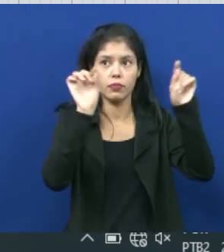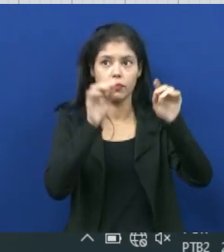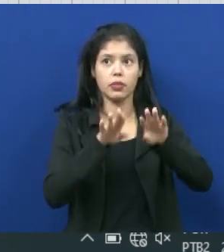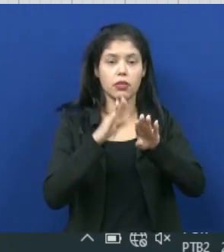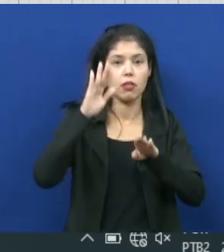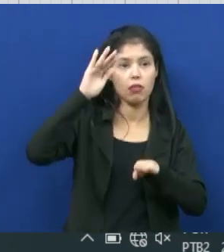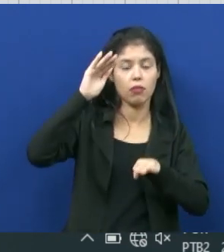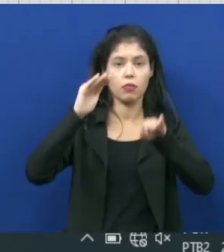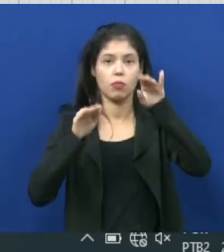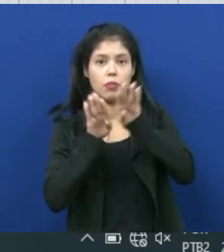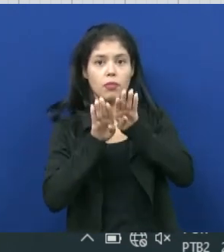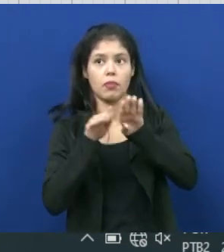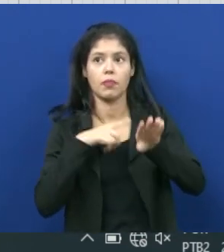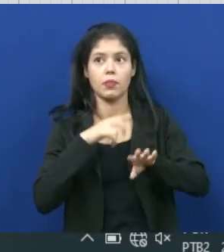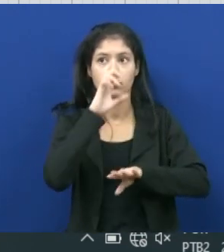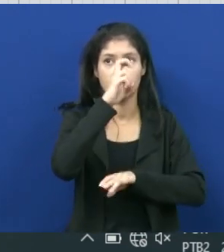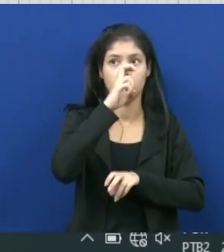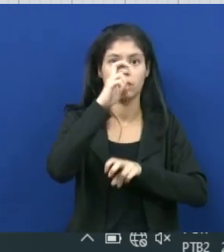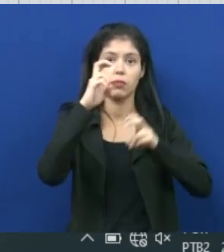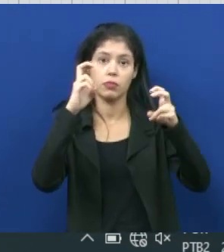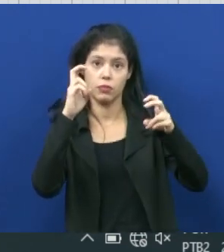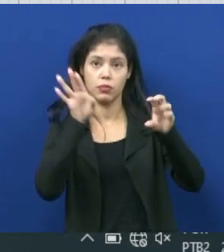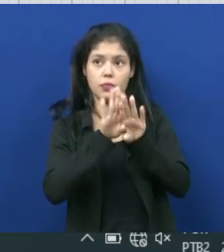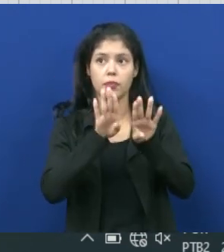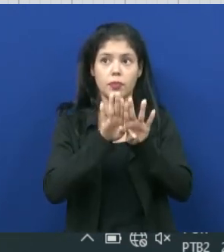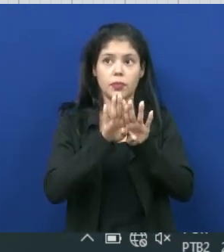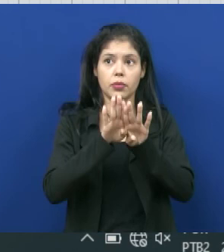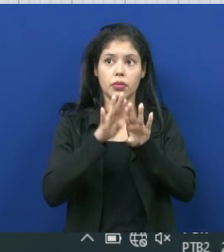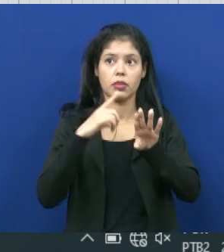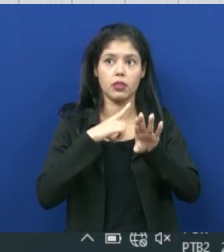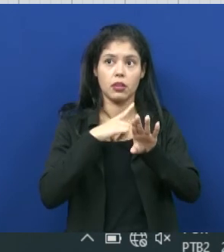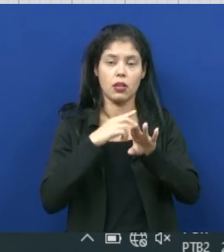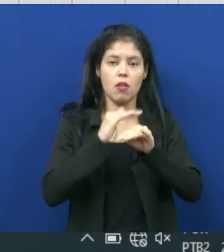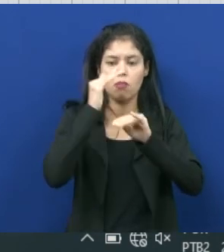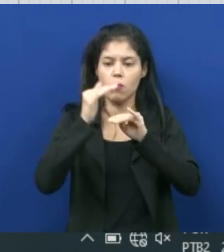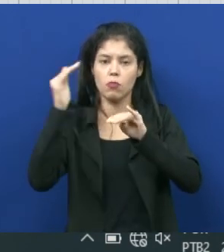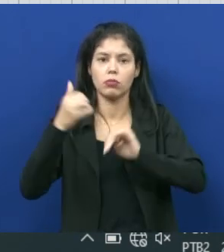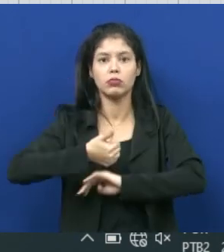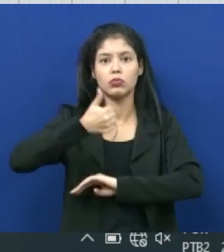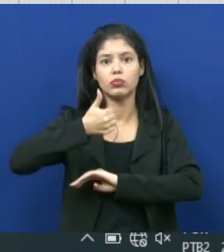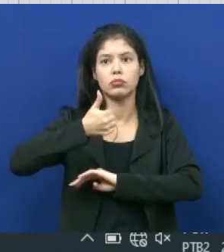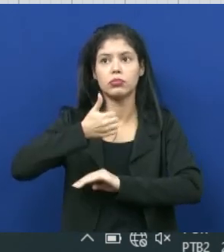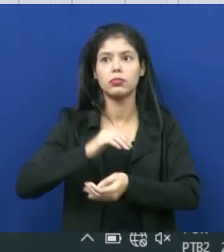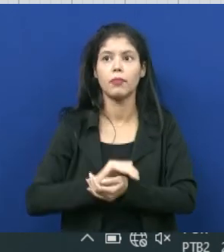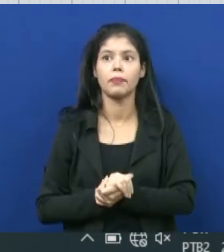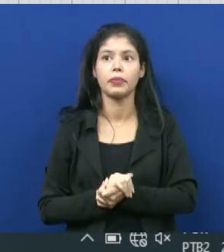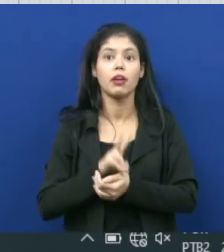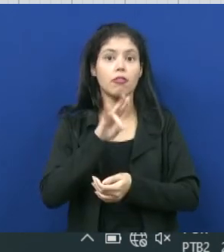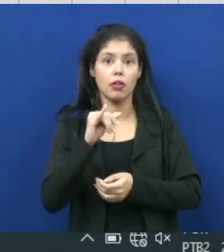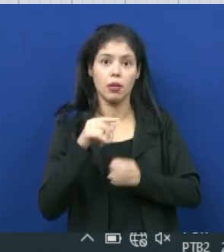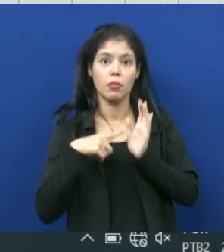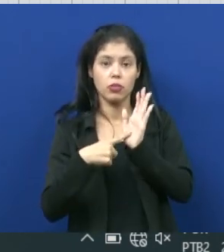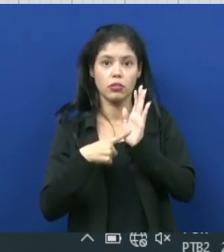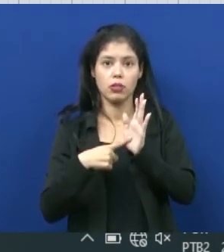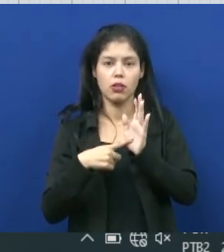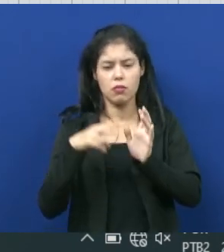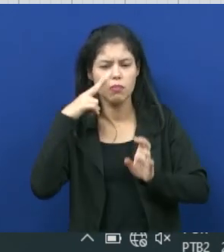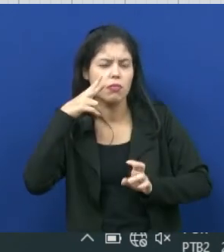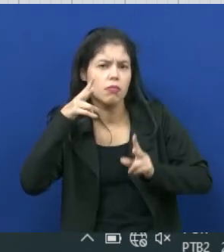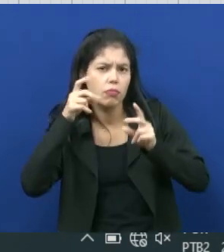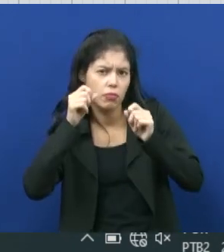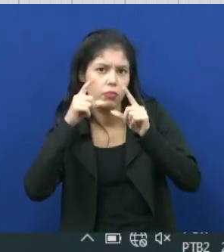menos 5 a 5, com amplitude ou puladinha de 1 em 1. Isso irá nos permitir analisar